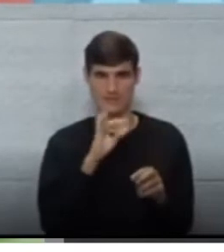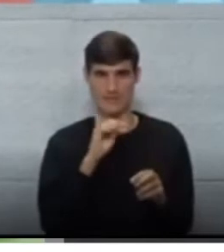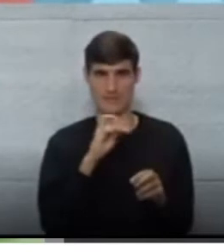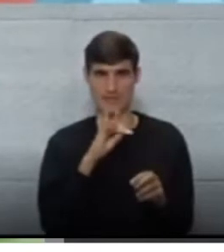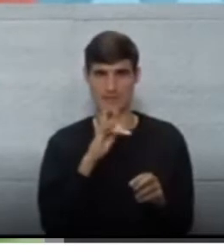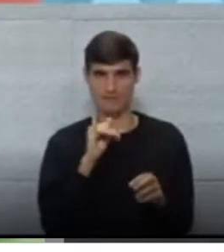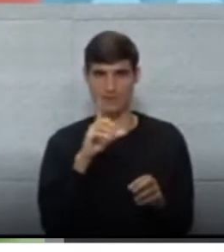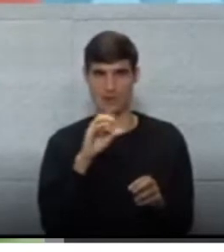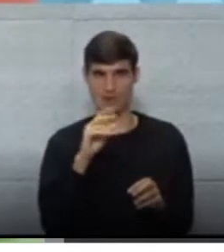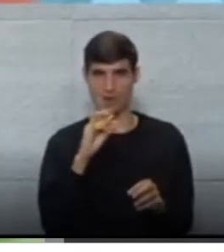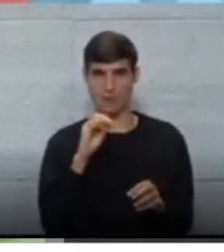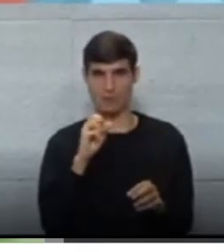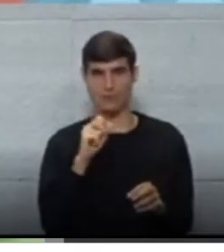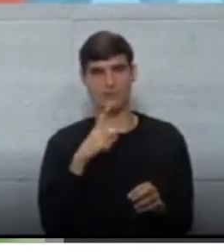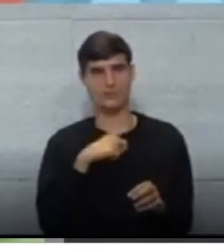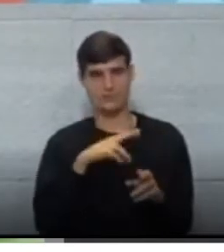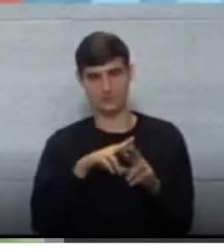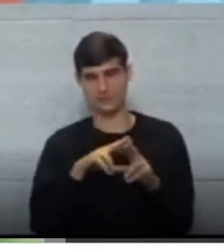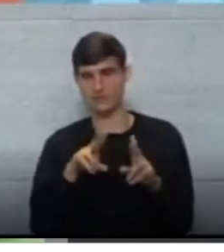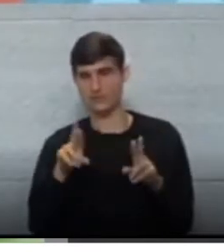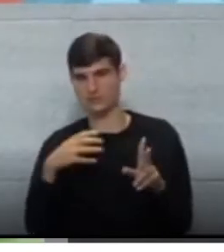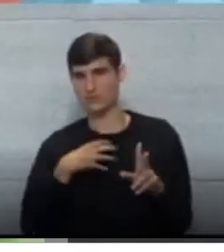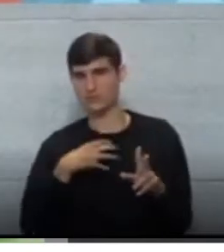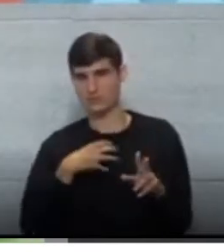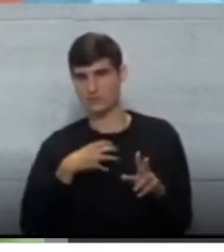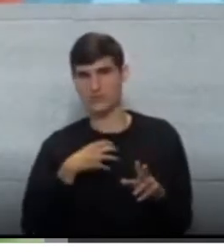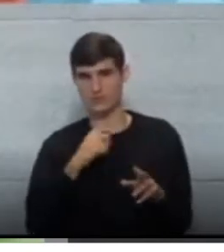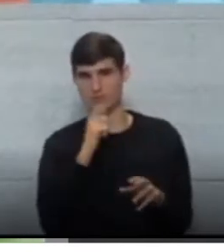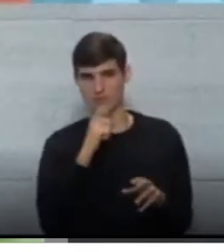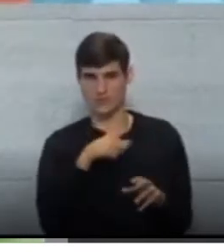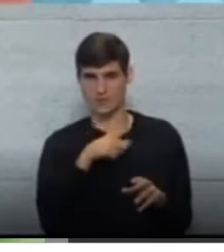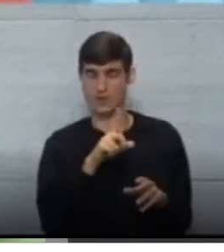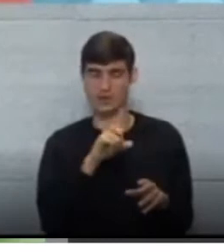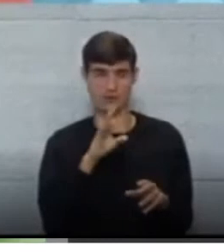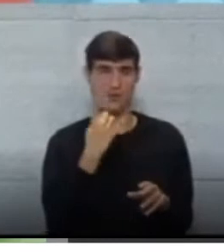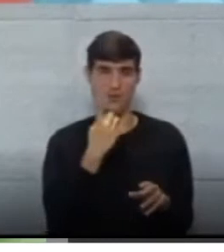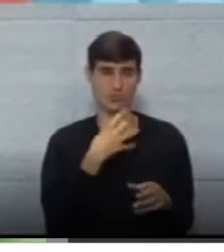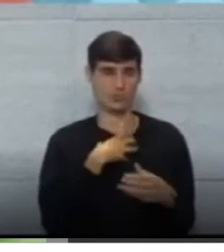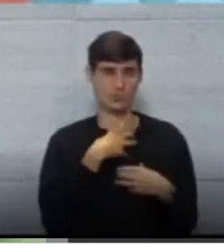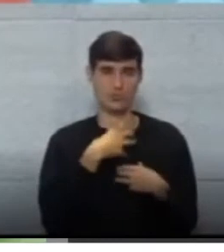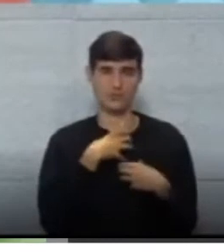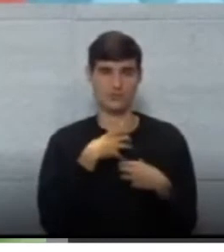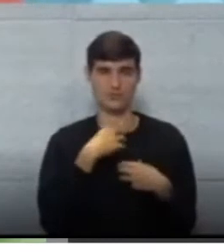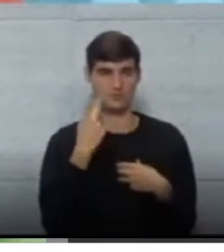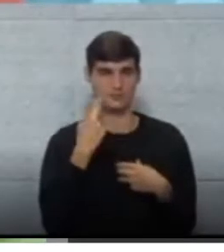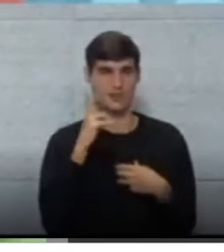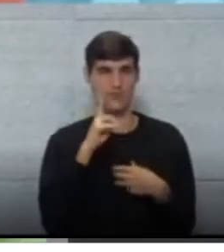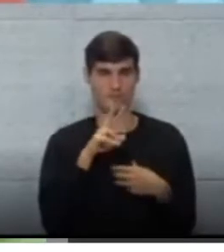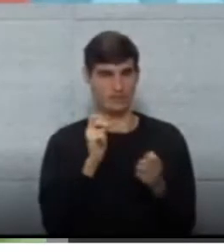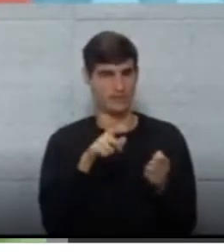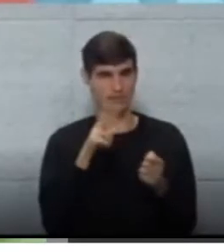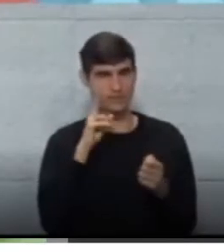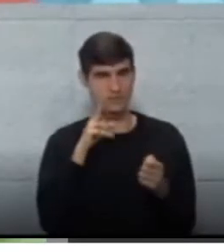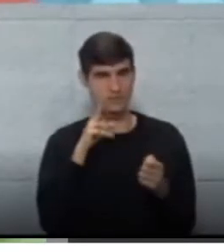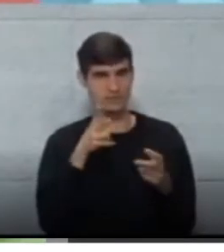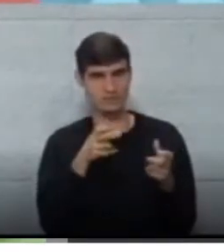esses procedimentos. Essa é uma das formas para a gente fazer a análise. Tá? É um dos indicativos. Só com isso,